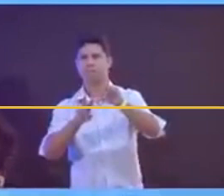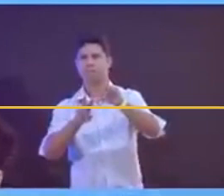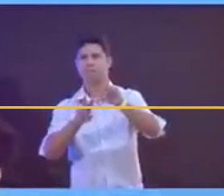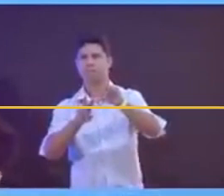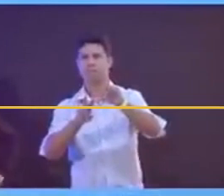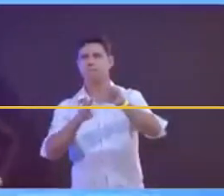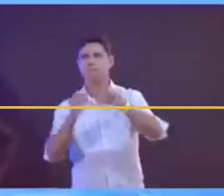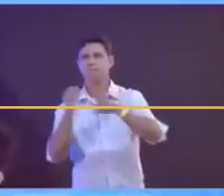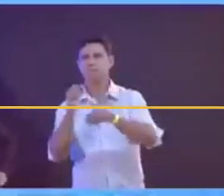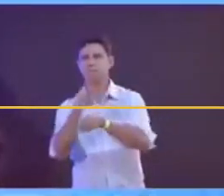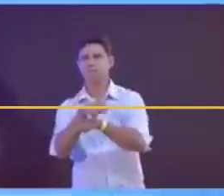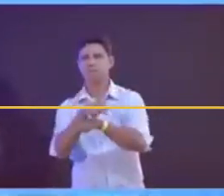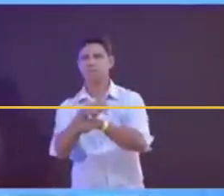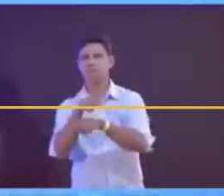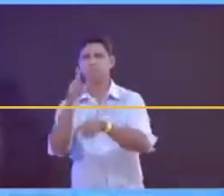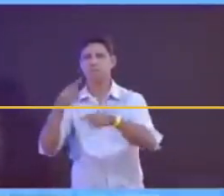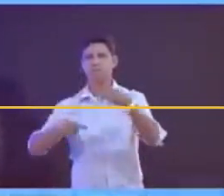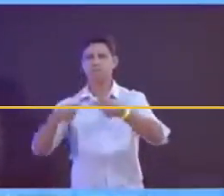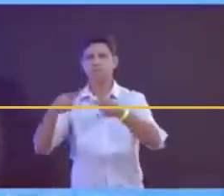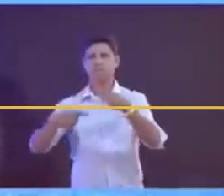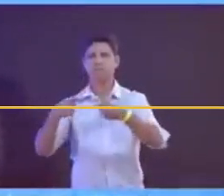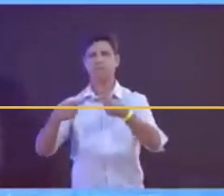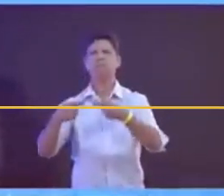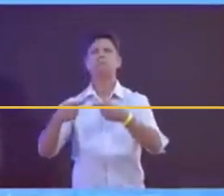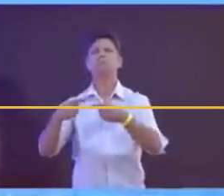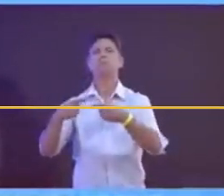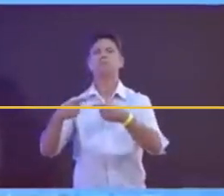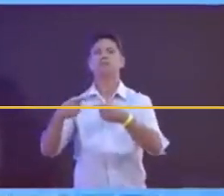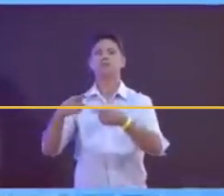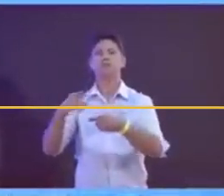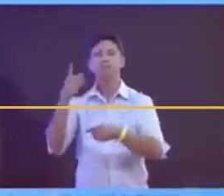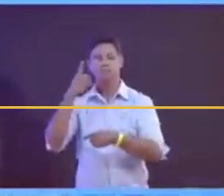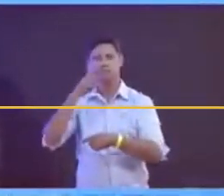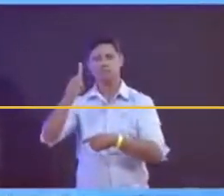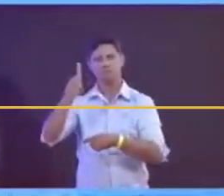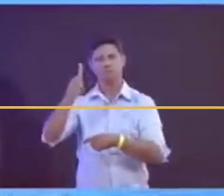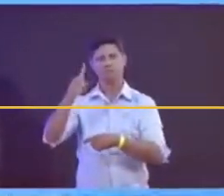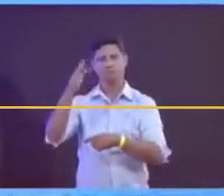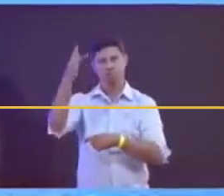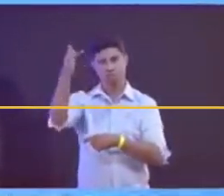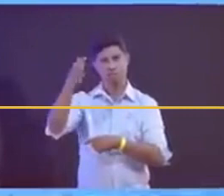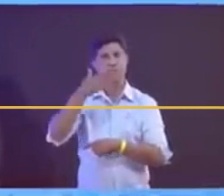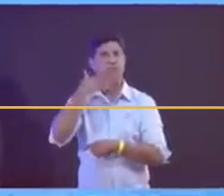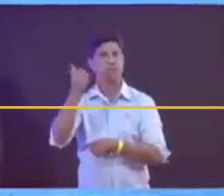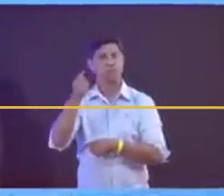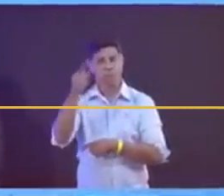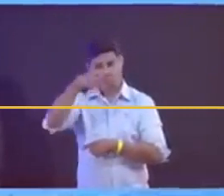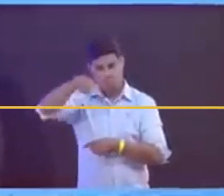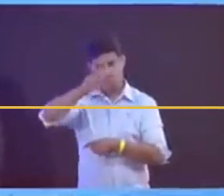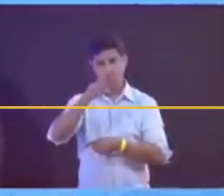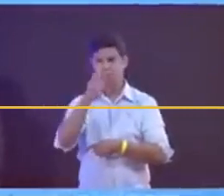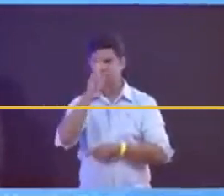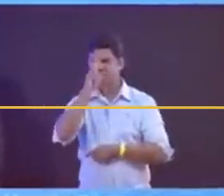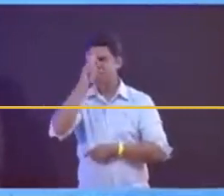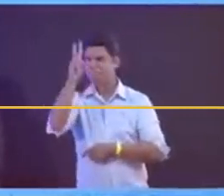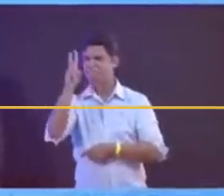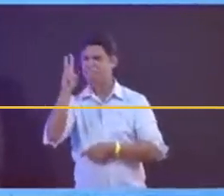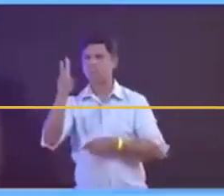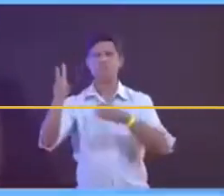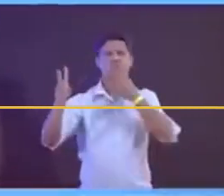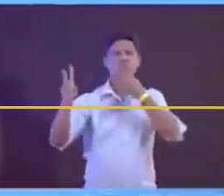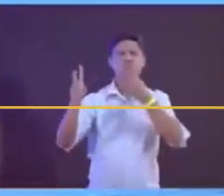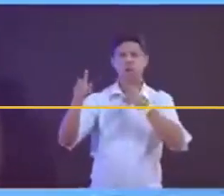Bolsonaro, que elogiou a força da mulher nas eleições. Vocês são muito mais fortes do que os homens, têm mais